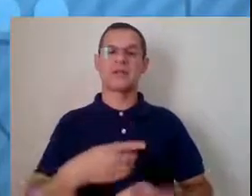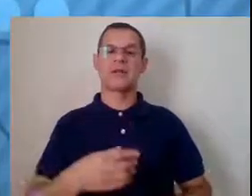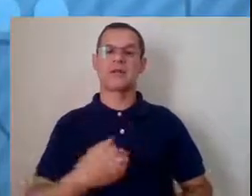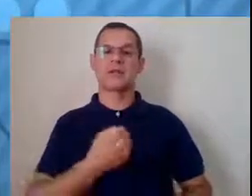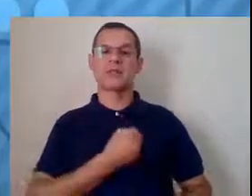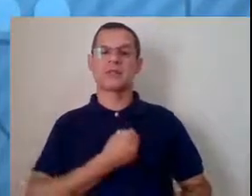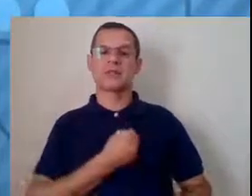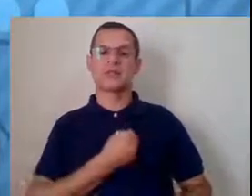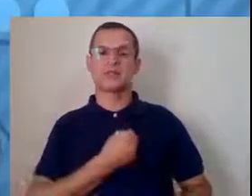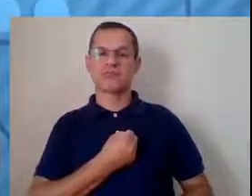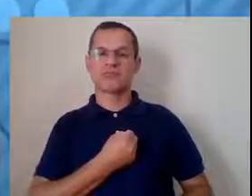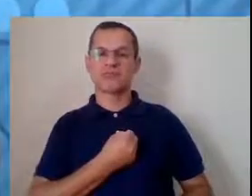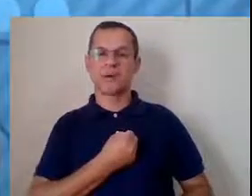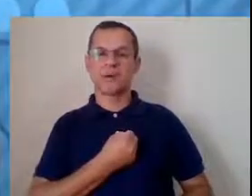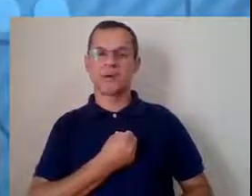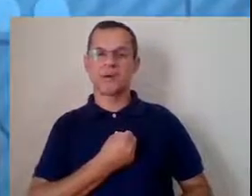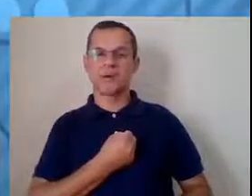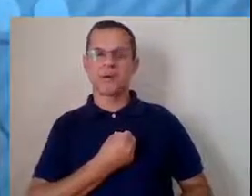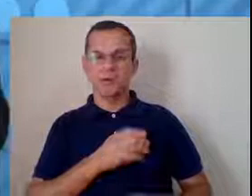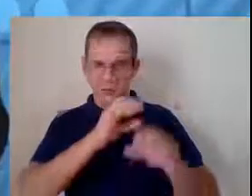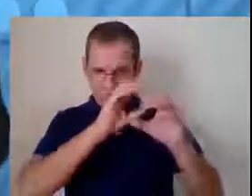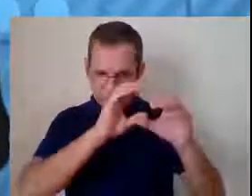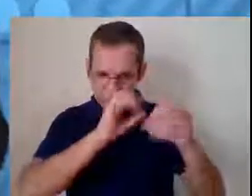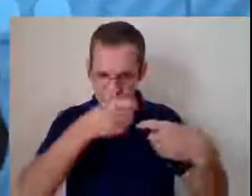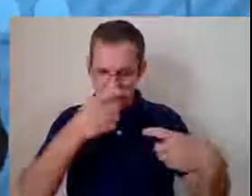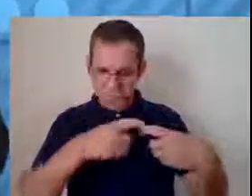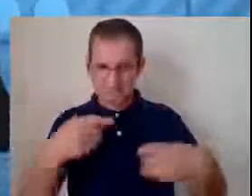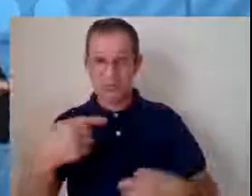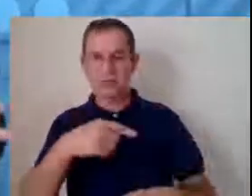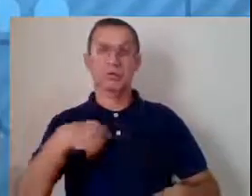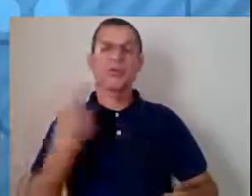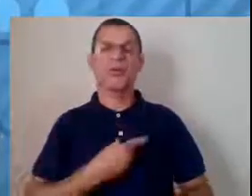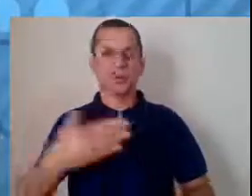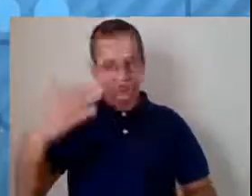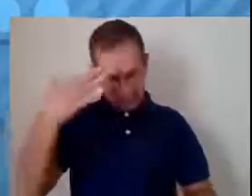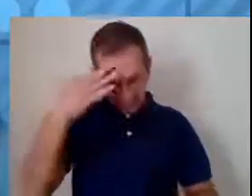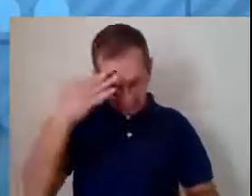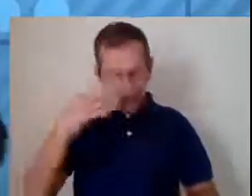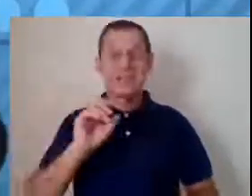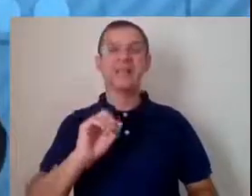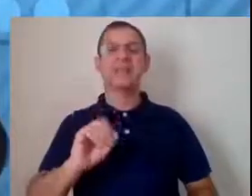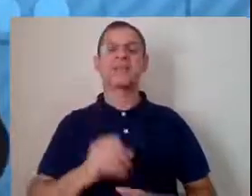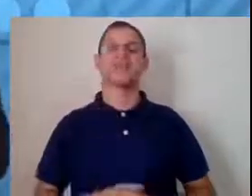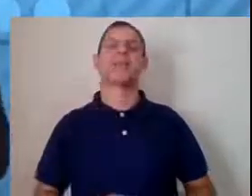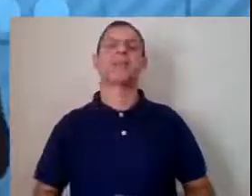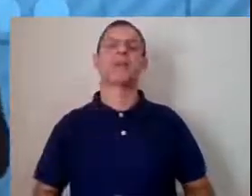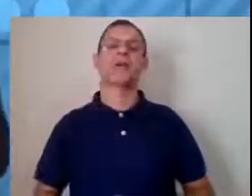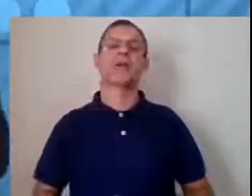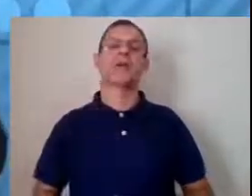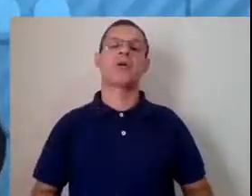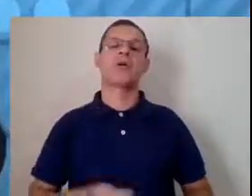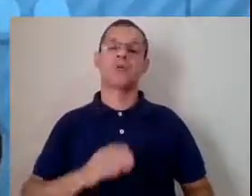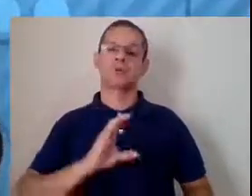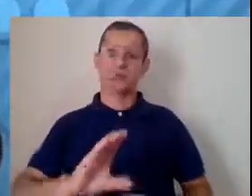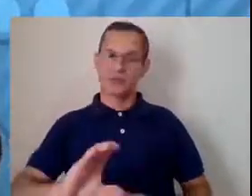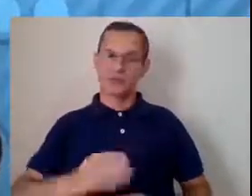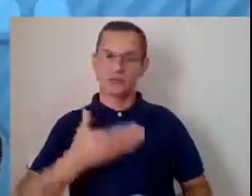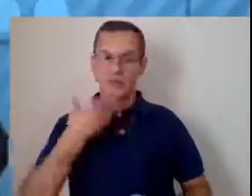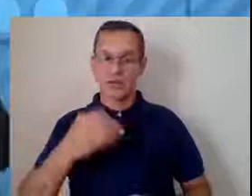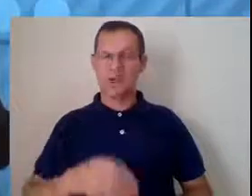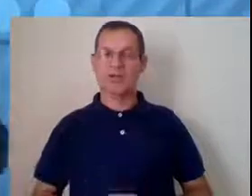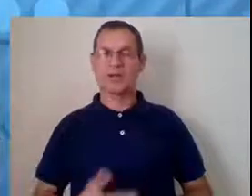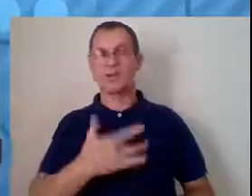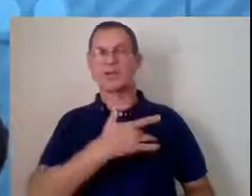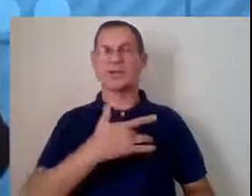consultas diminuiu. Então, nós chegamos à conclusão, à hipótese que o quê? Quanto mais você investir em